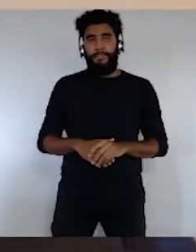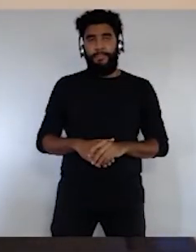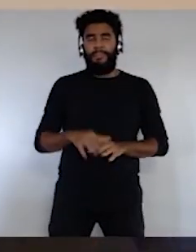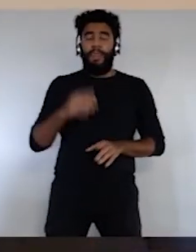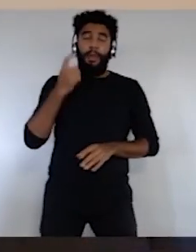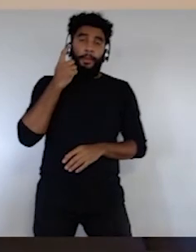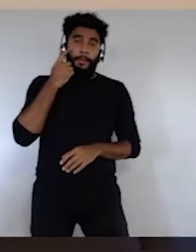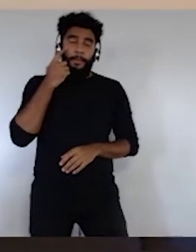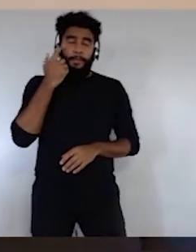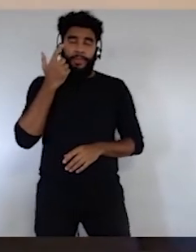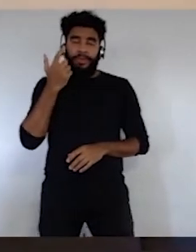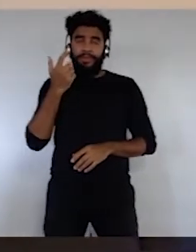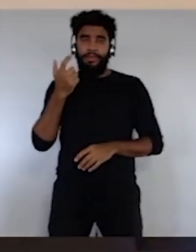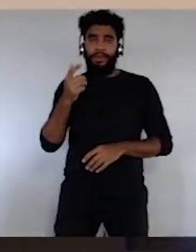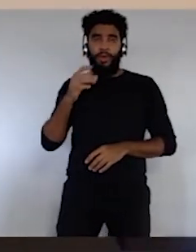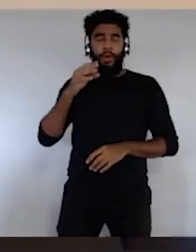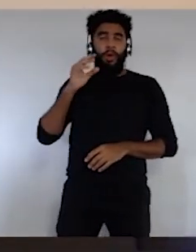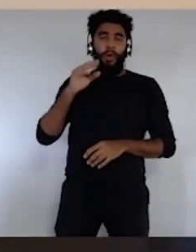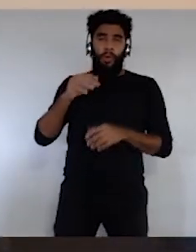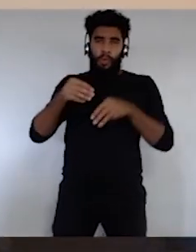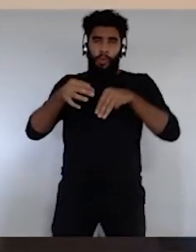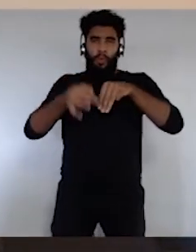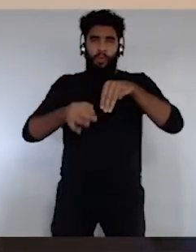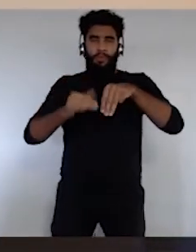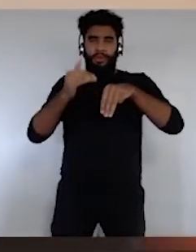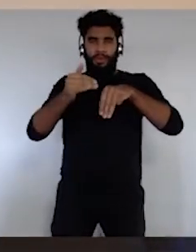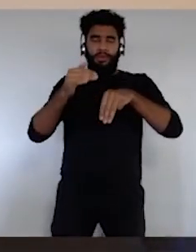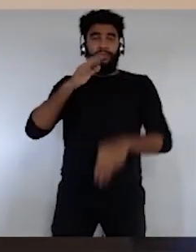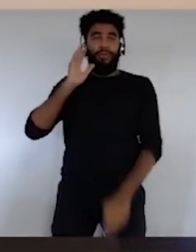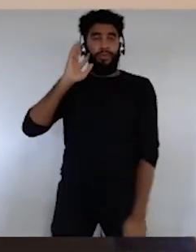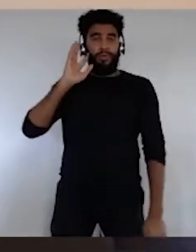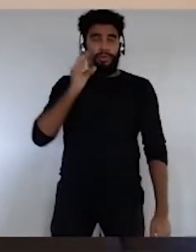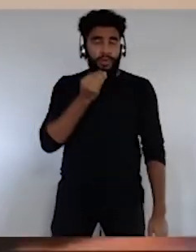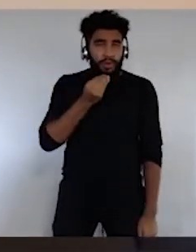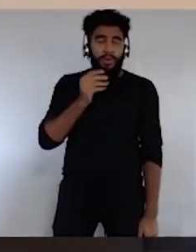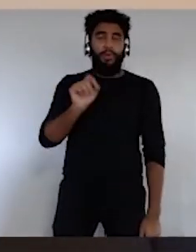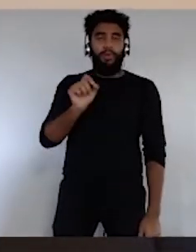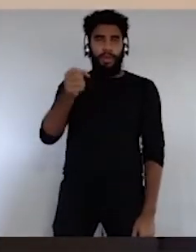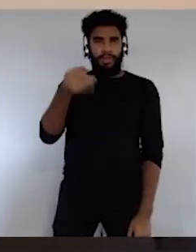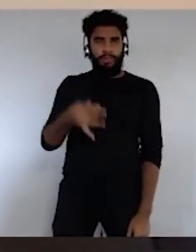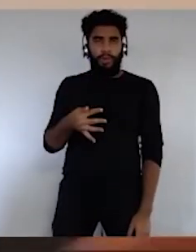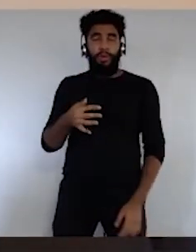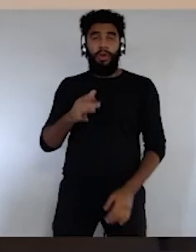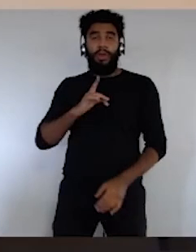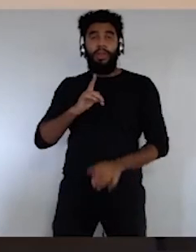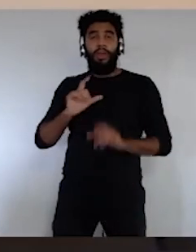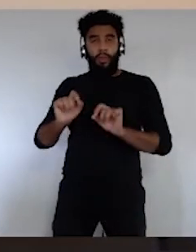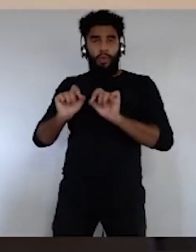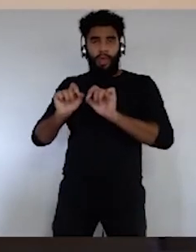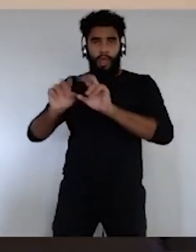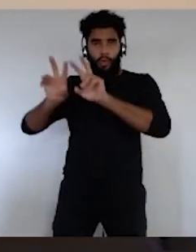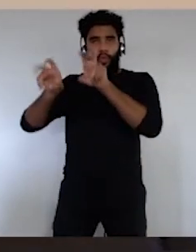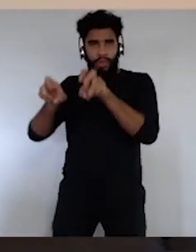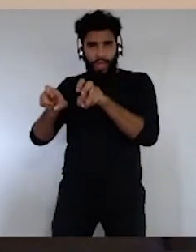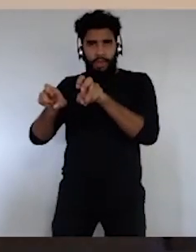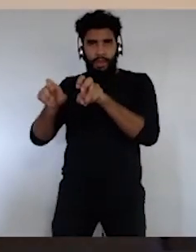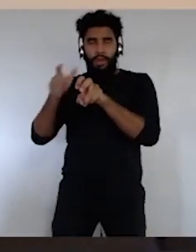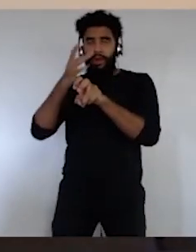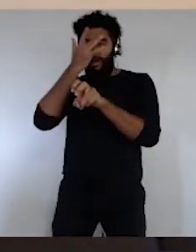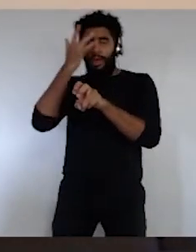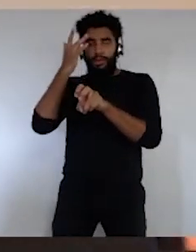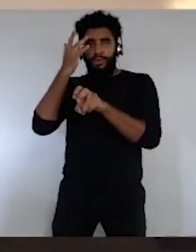É quase que humanamente impossível, né? Não tem condição. e acaba que a qualidade caia. Não tem como